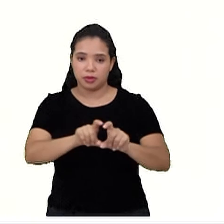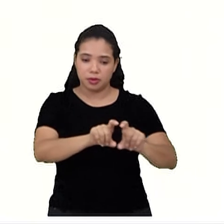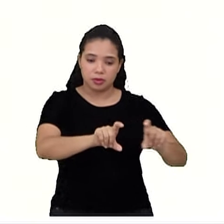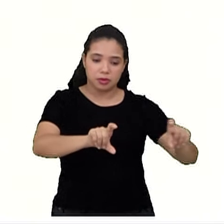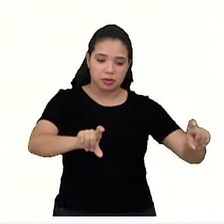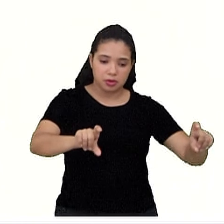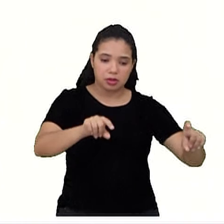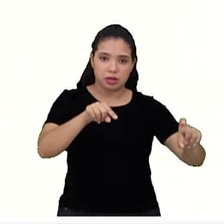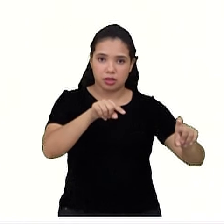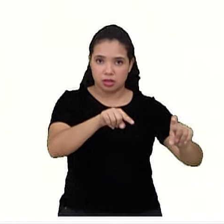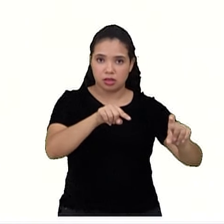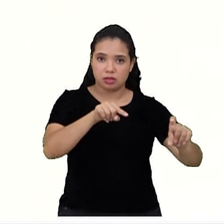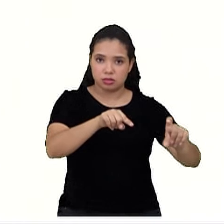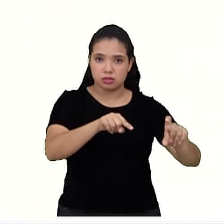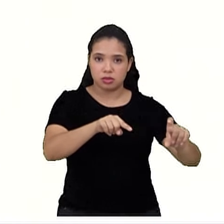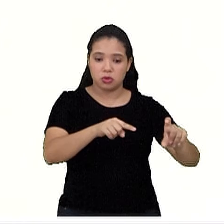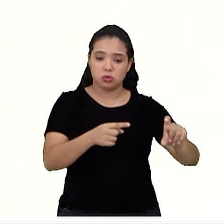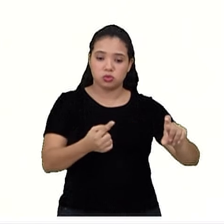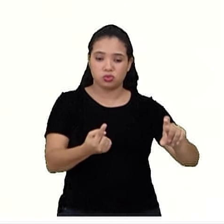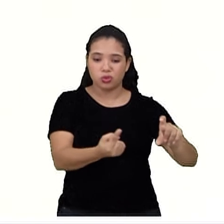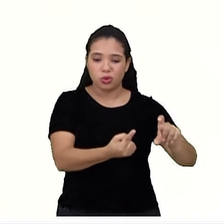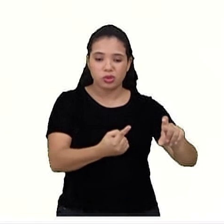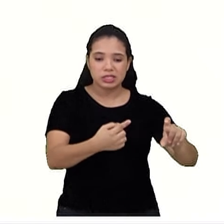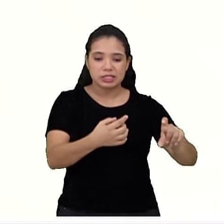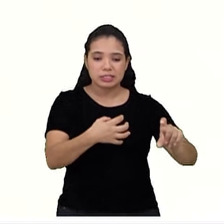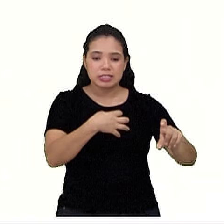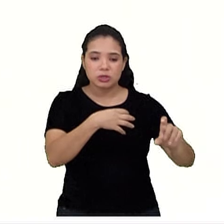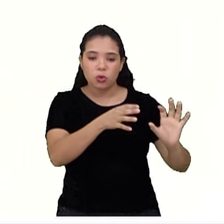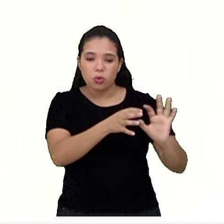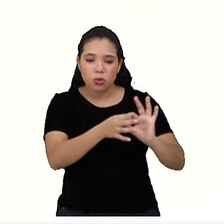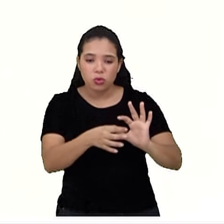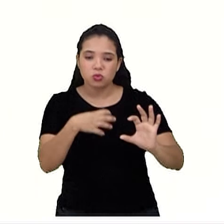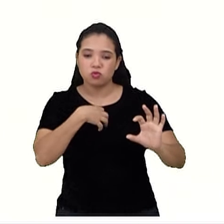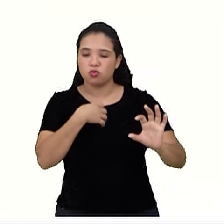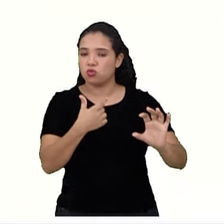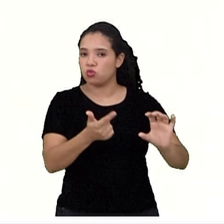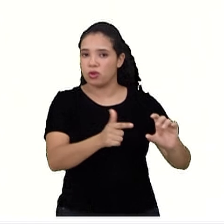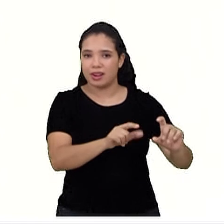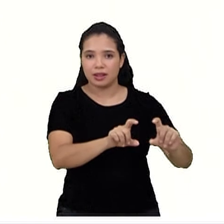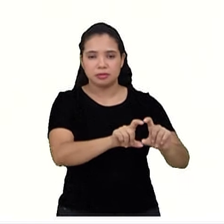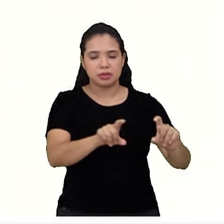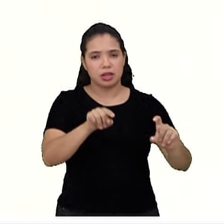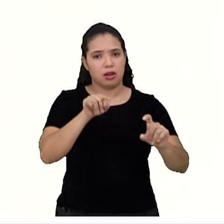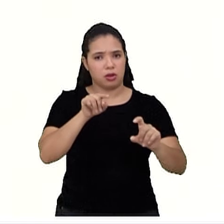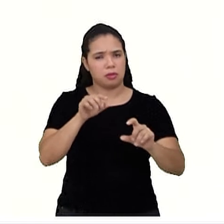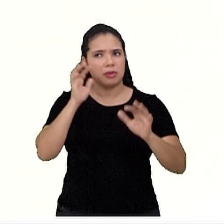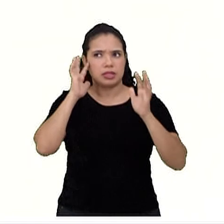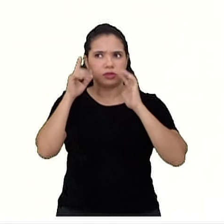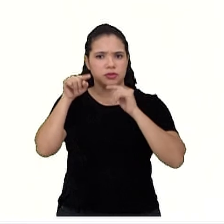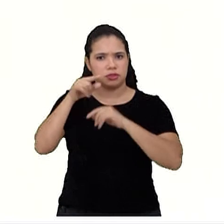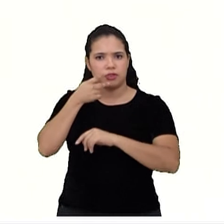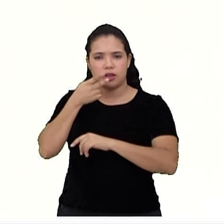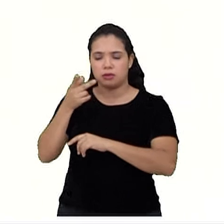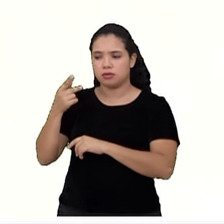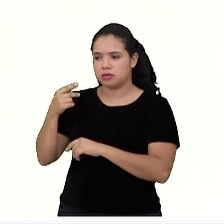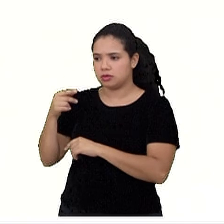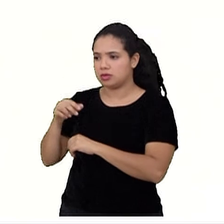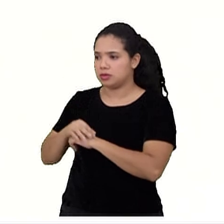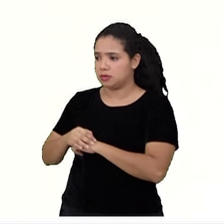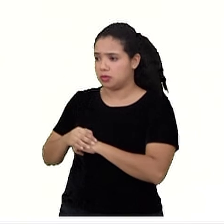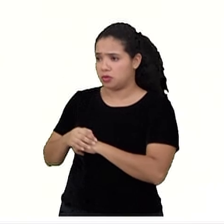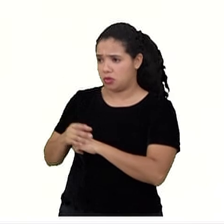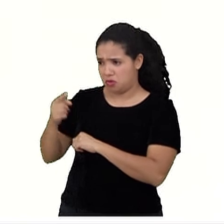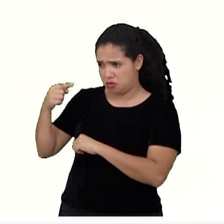a dependente, porque ela sozinha não faz nenhum sentido, né? Imagina você falando para alguém, if Jane